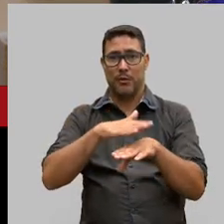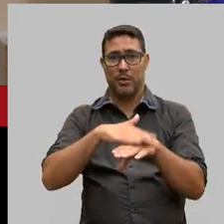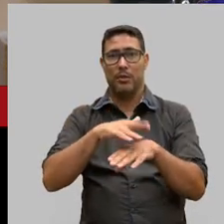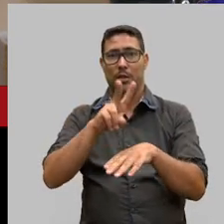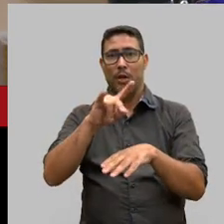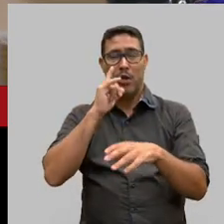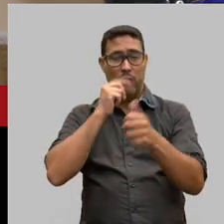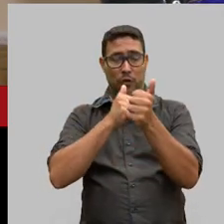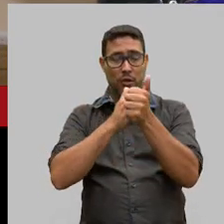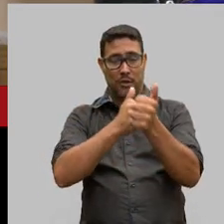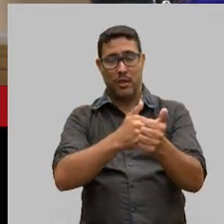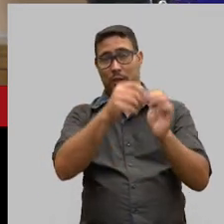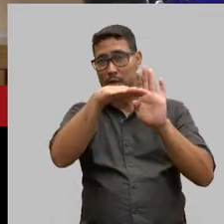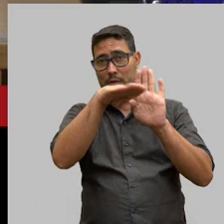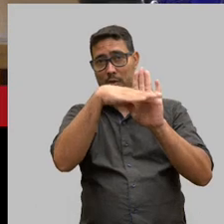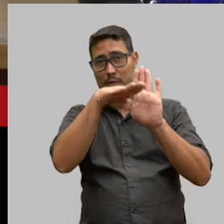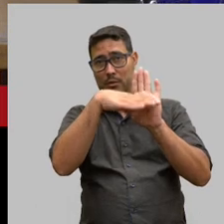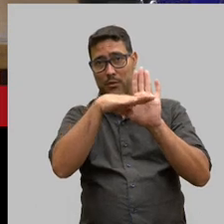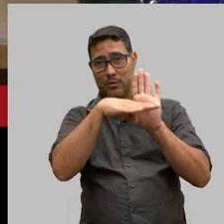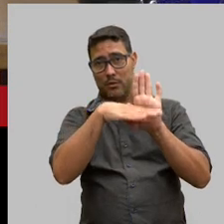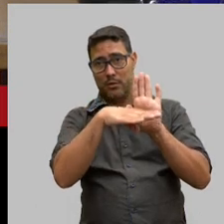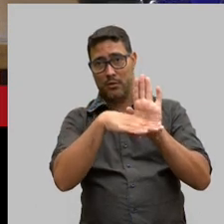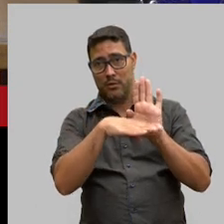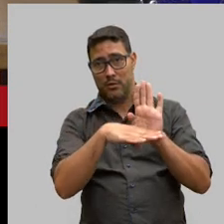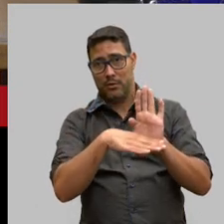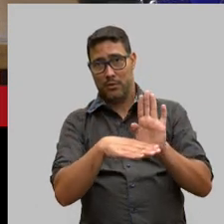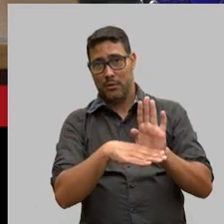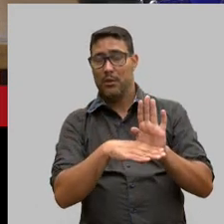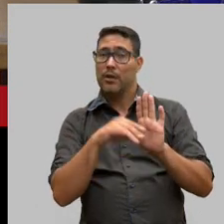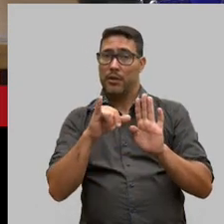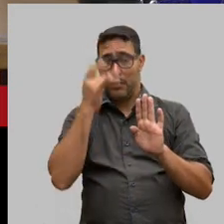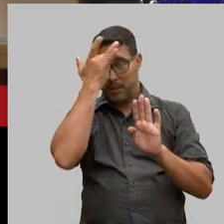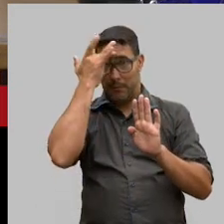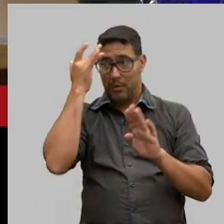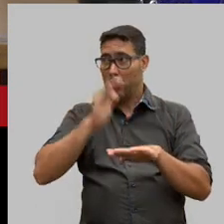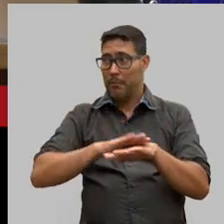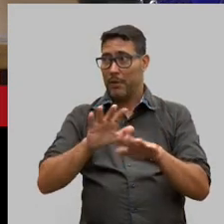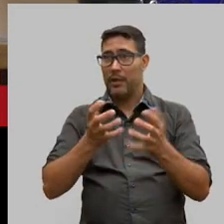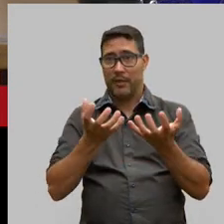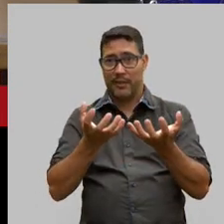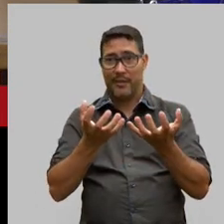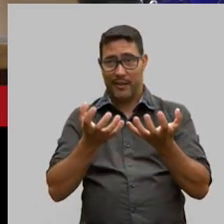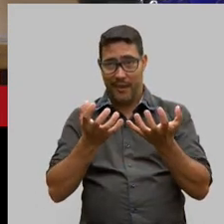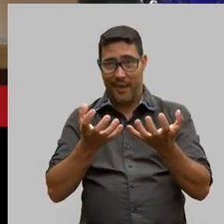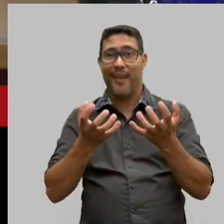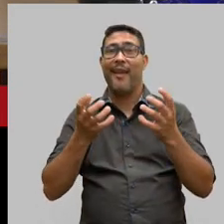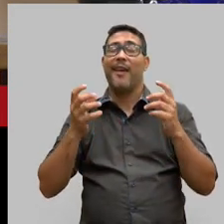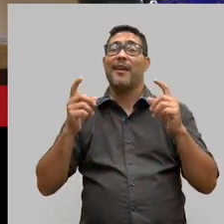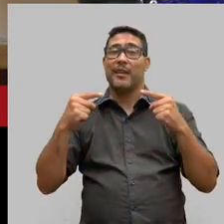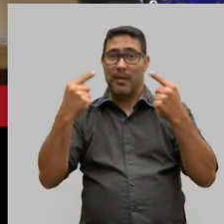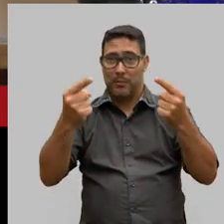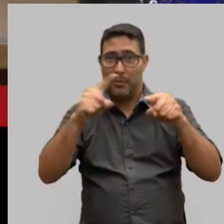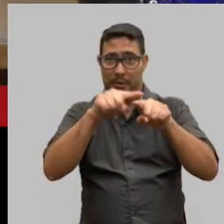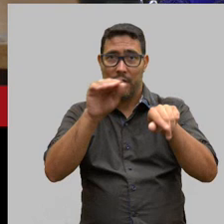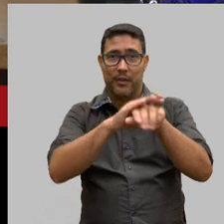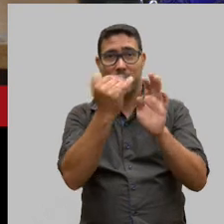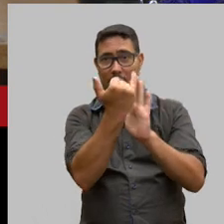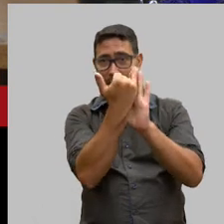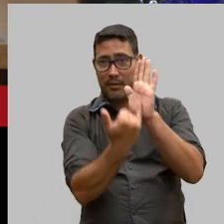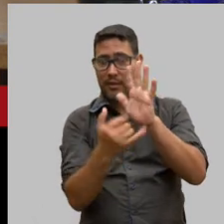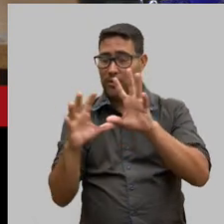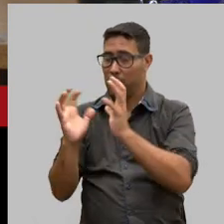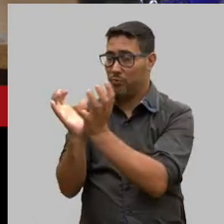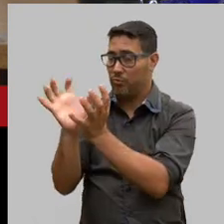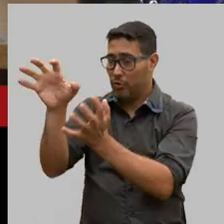aqui a inscrição da fichinha viu se mais alguém depois desejar falar tem que fazer inscrição com a equipe que vai estar aí embaixo